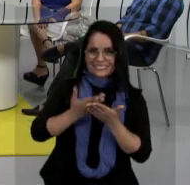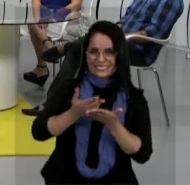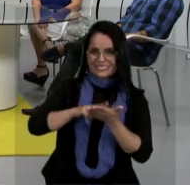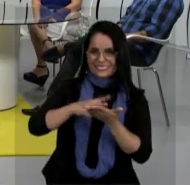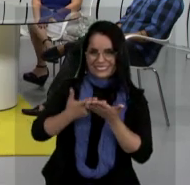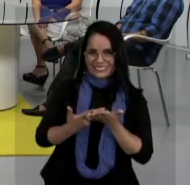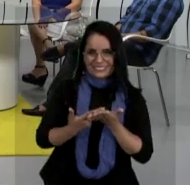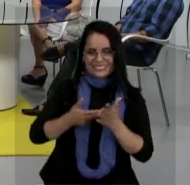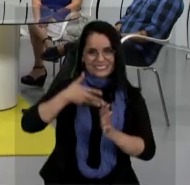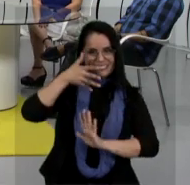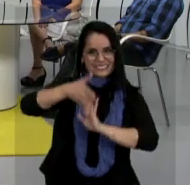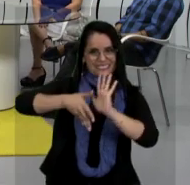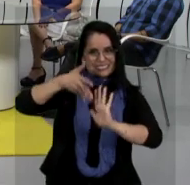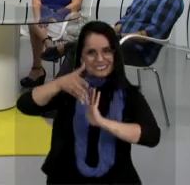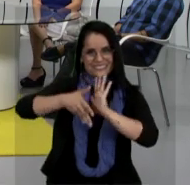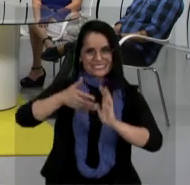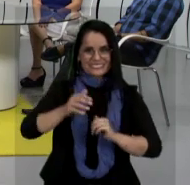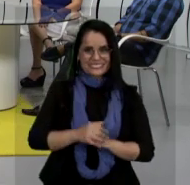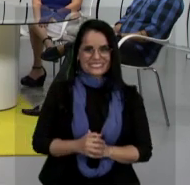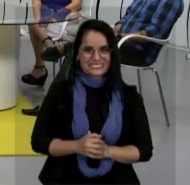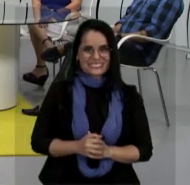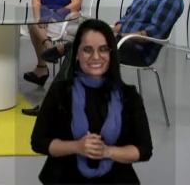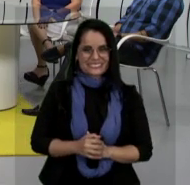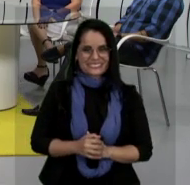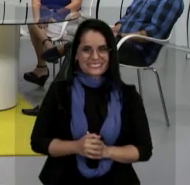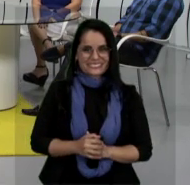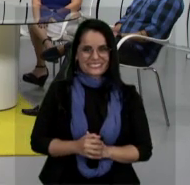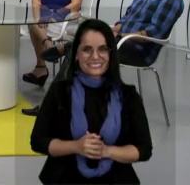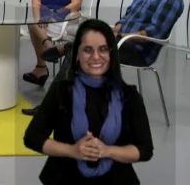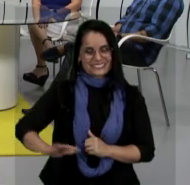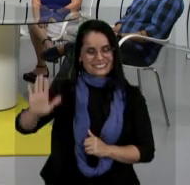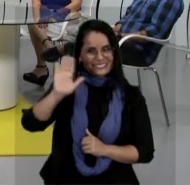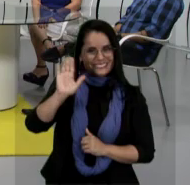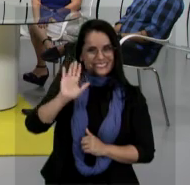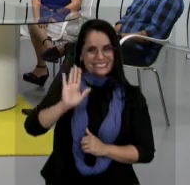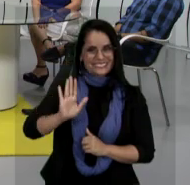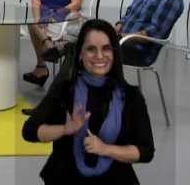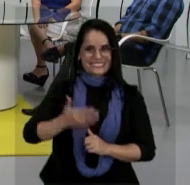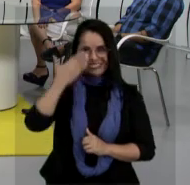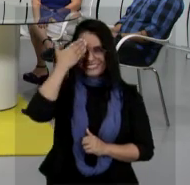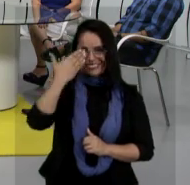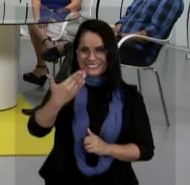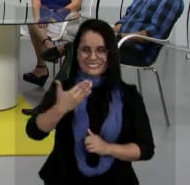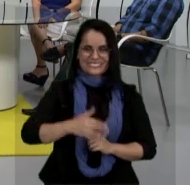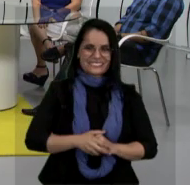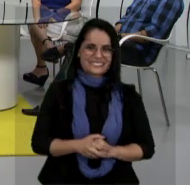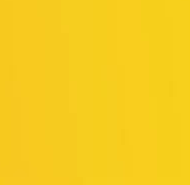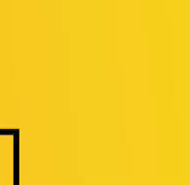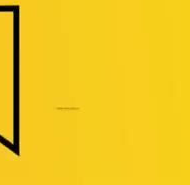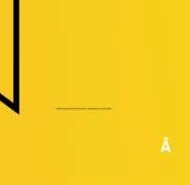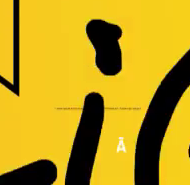e intérprete de Libras. Até a próxima. Muito obrigada.